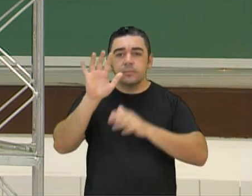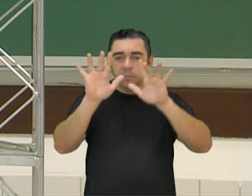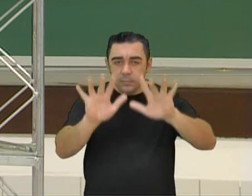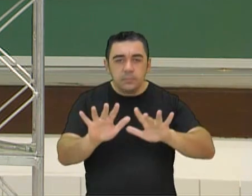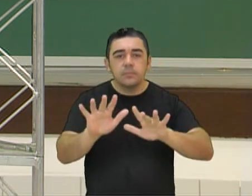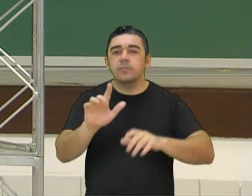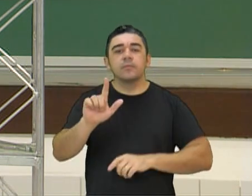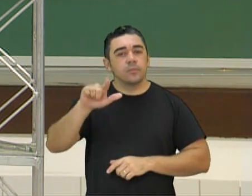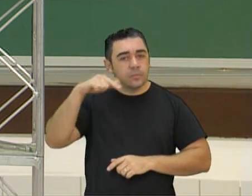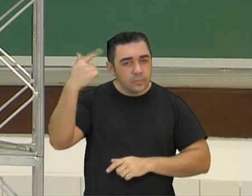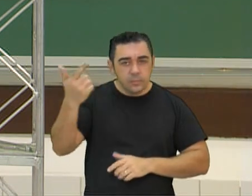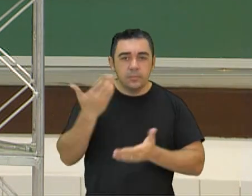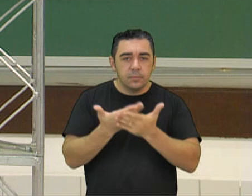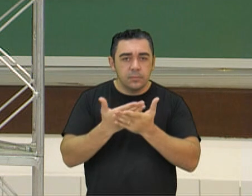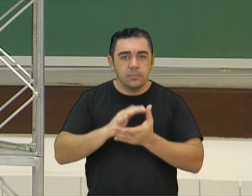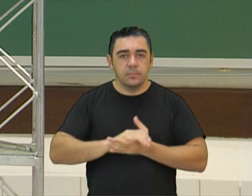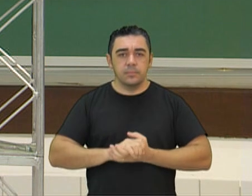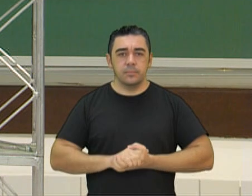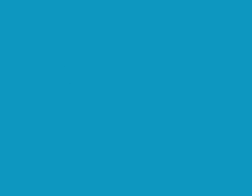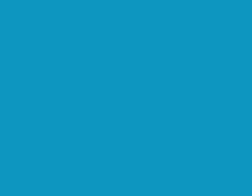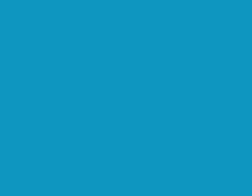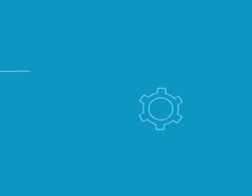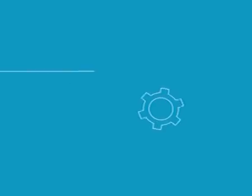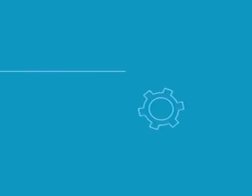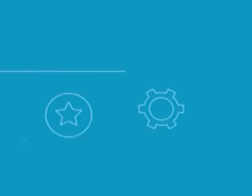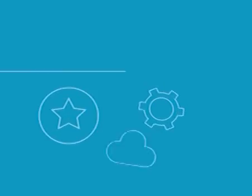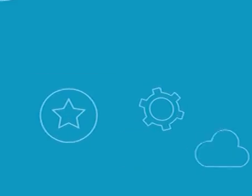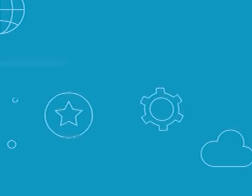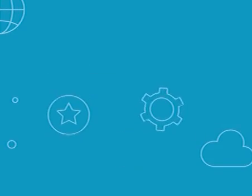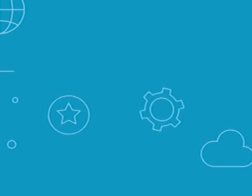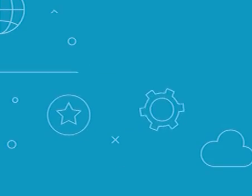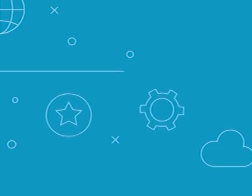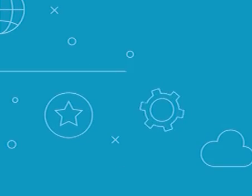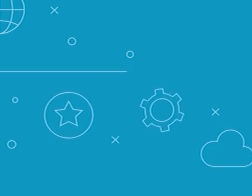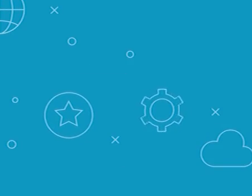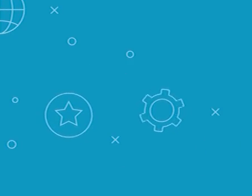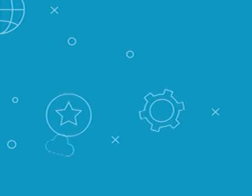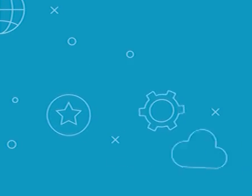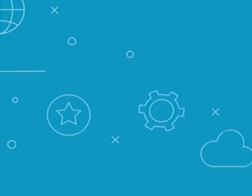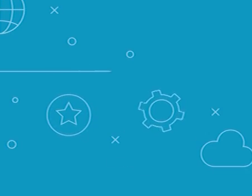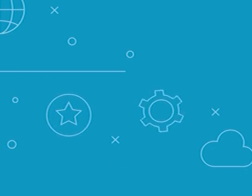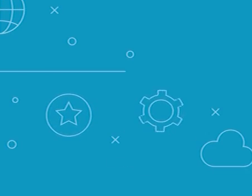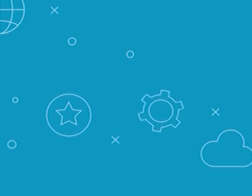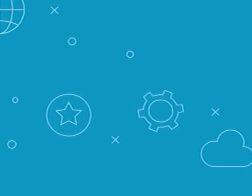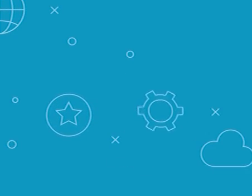e até a nossa próxima aula.